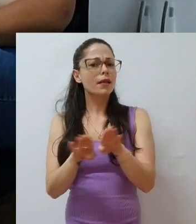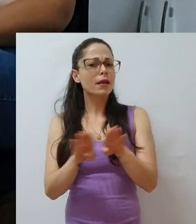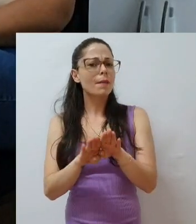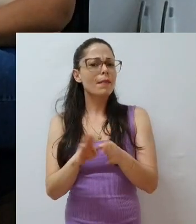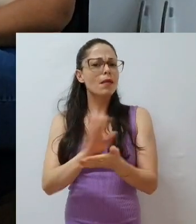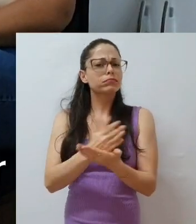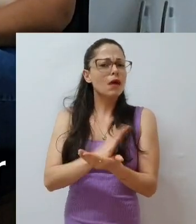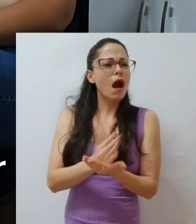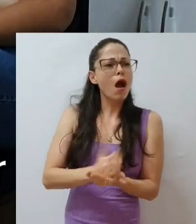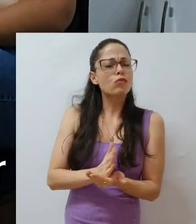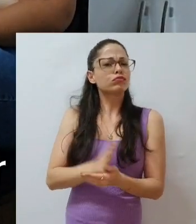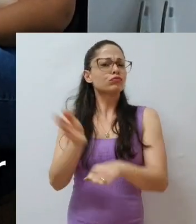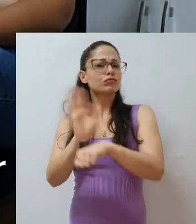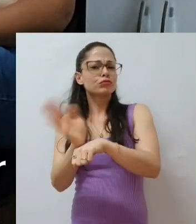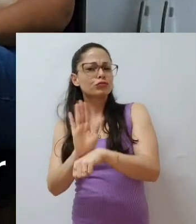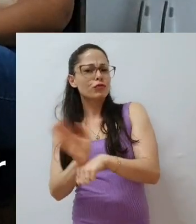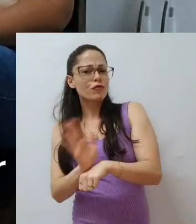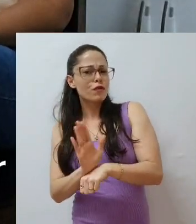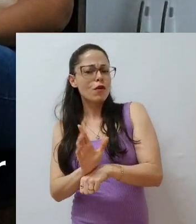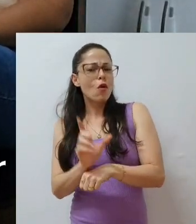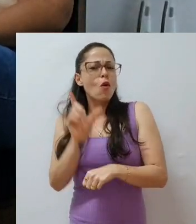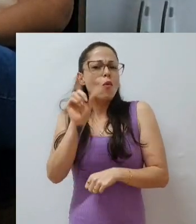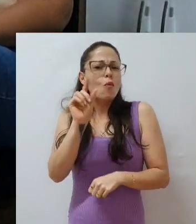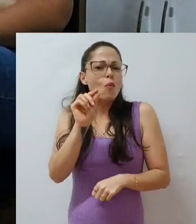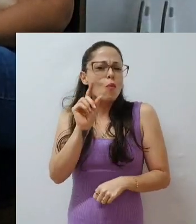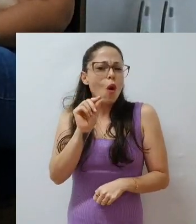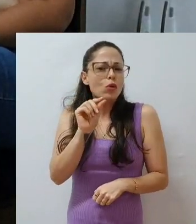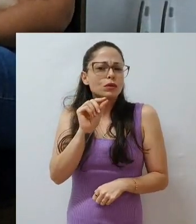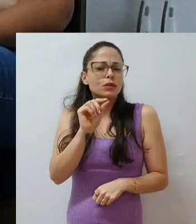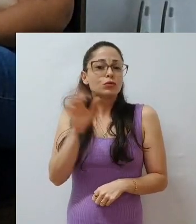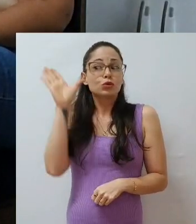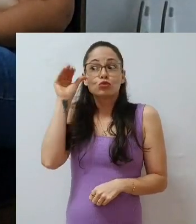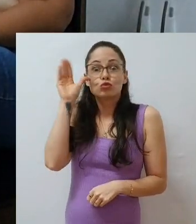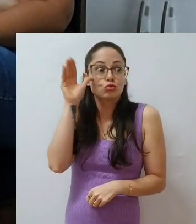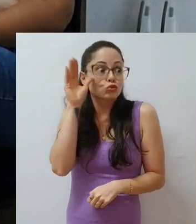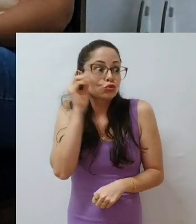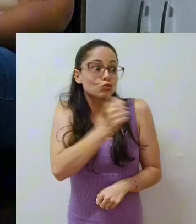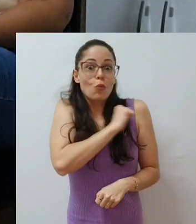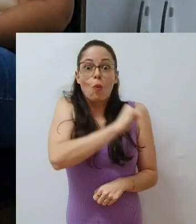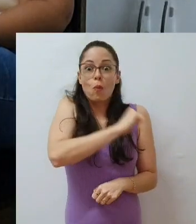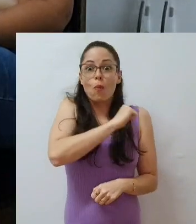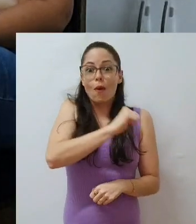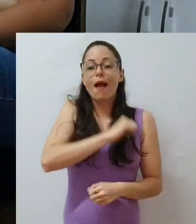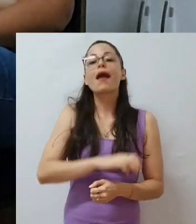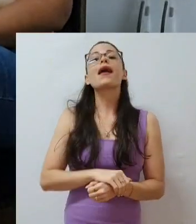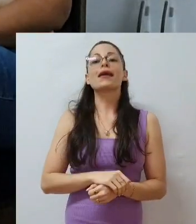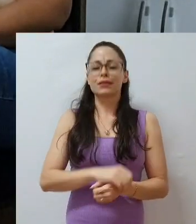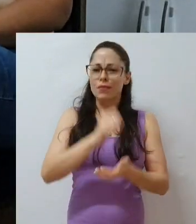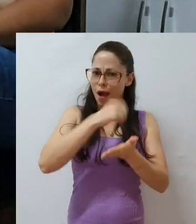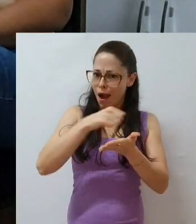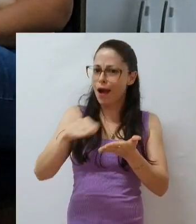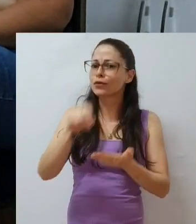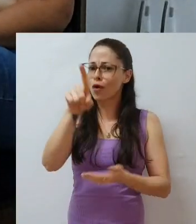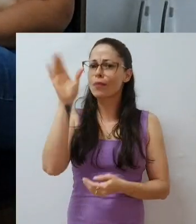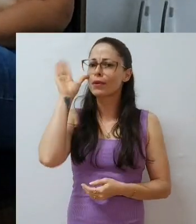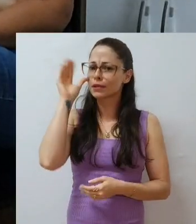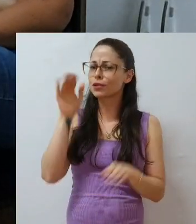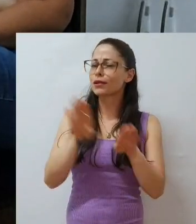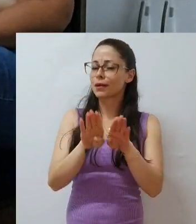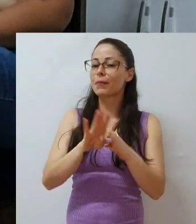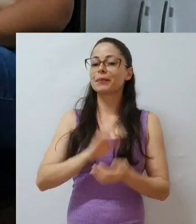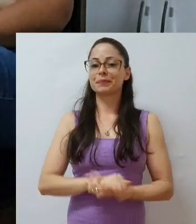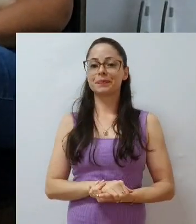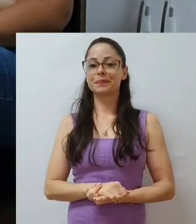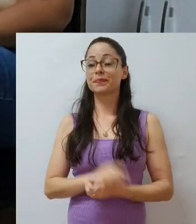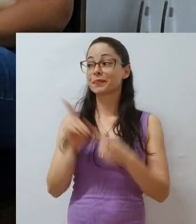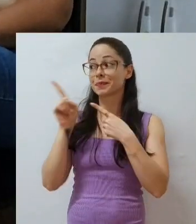alguns nomes também, anota aí também para poder assistir. Ó, o primeiro, Rush, Um Lugar